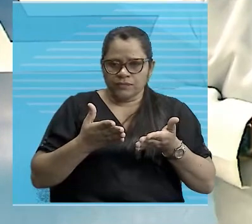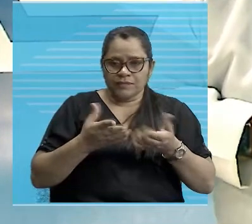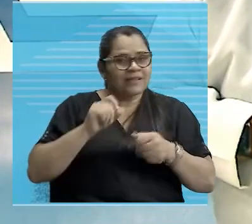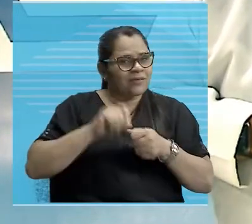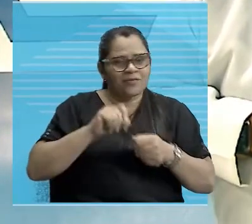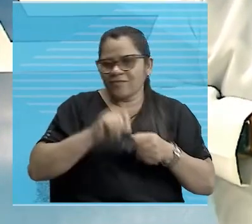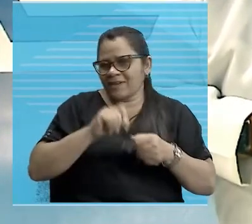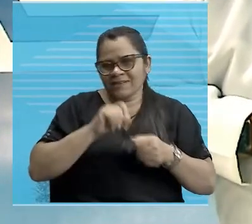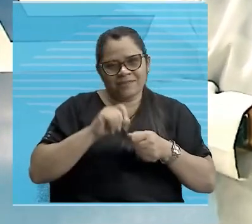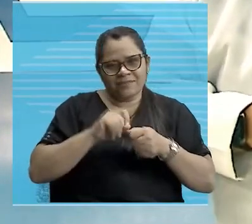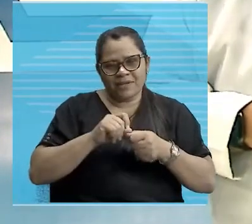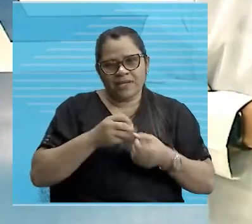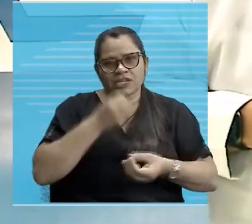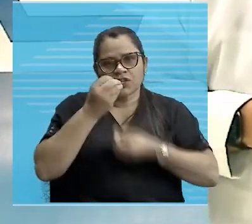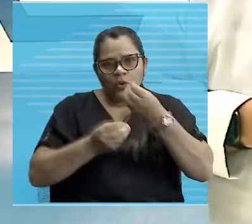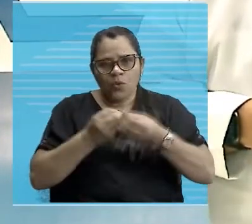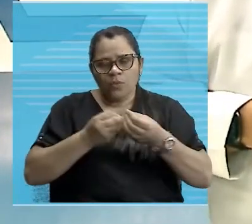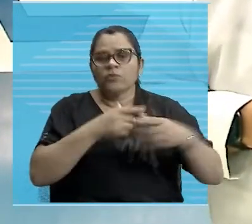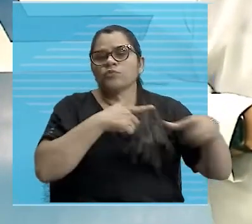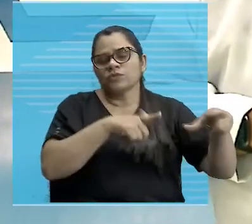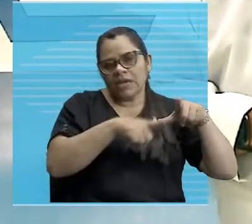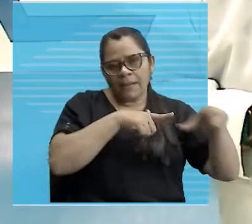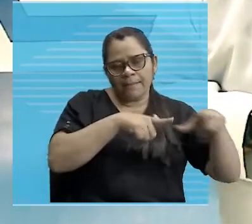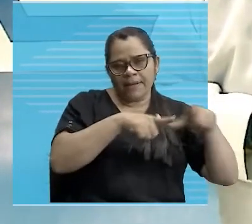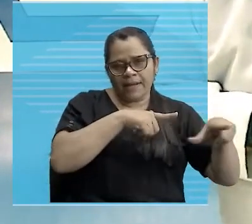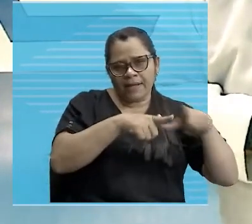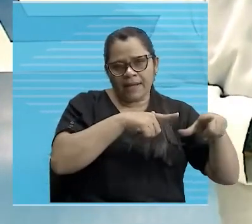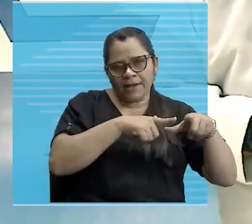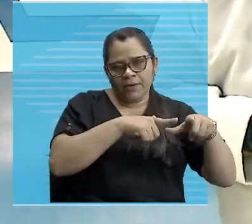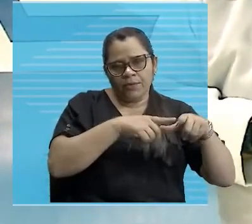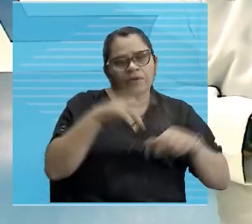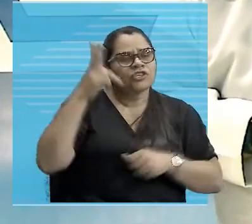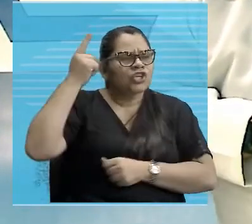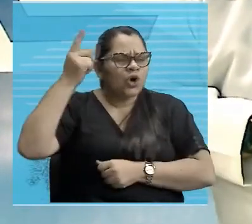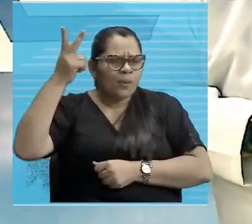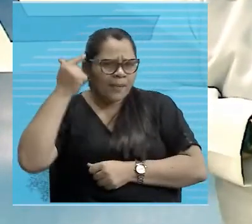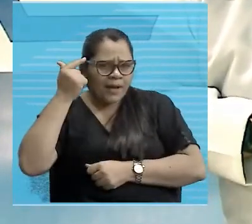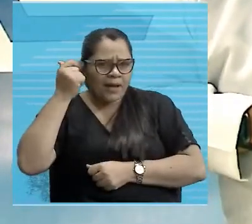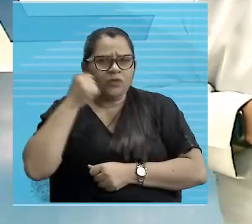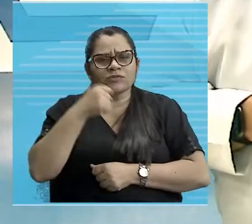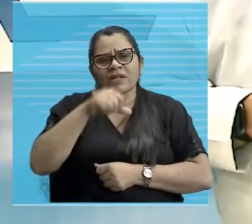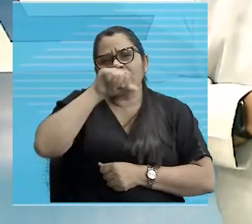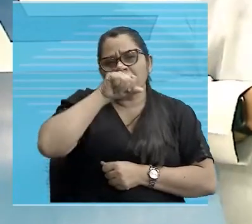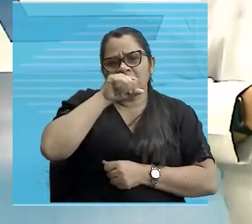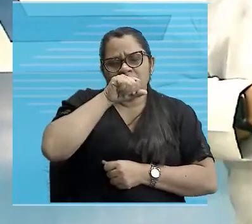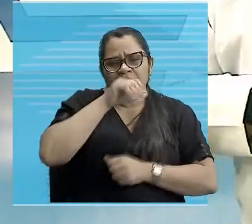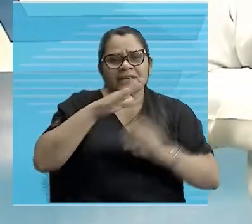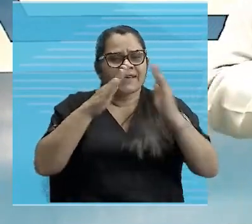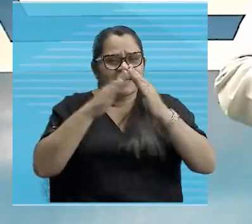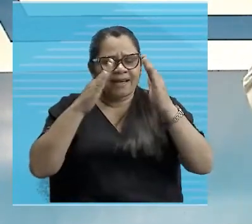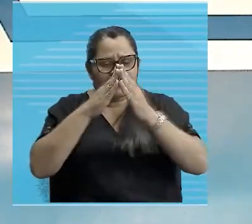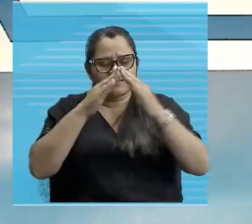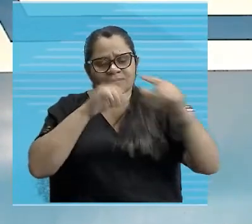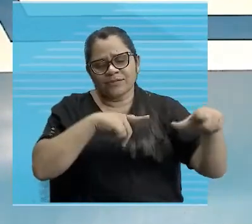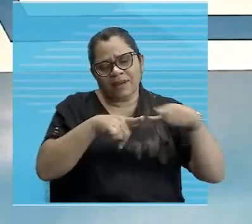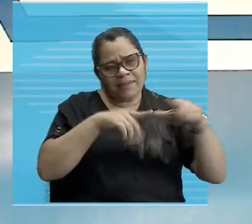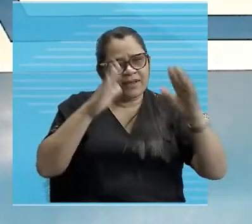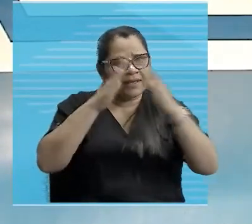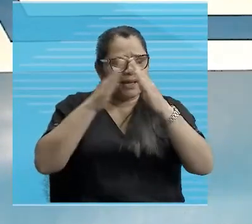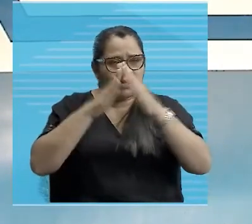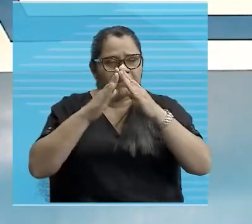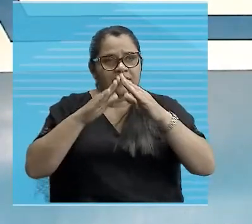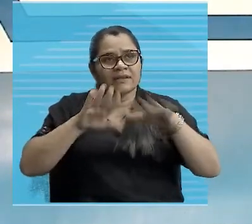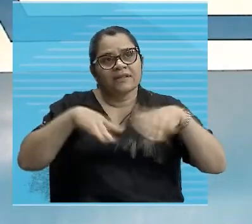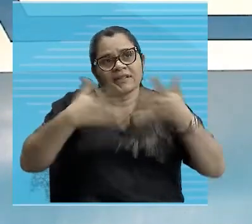mais aquele trabalho normal da mãe em casa. Ah, professor, mas é que hoje